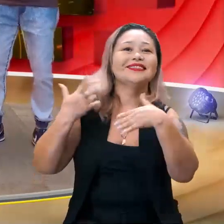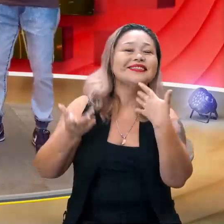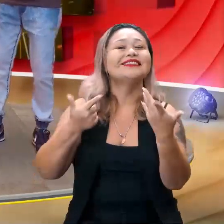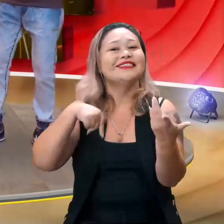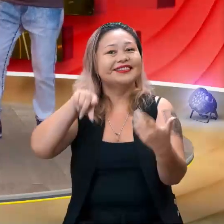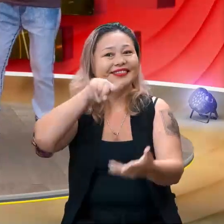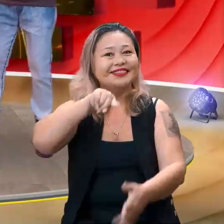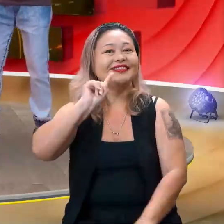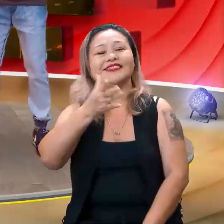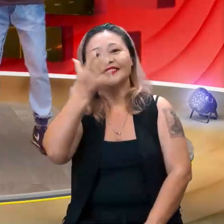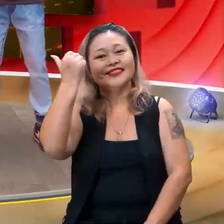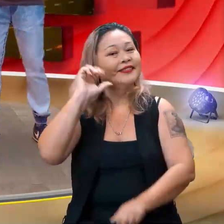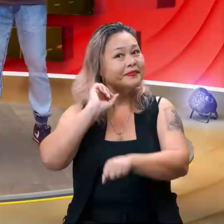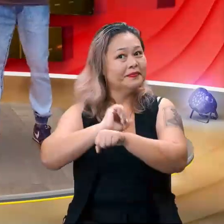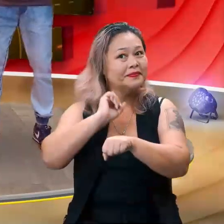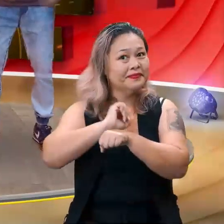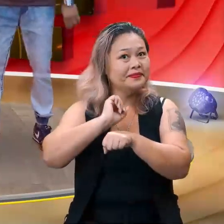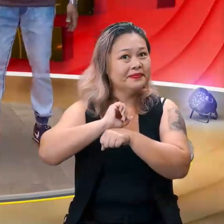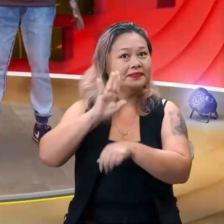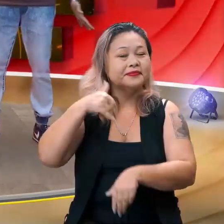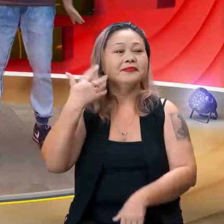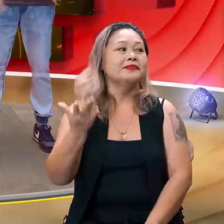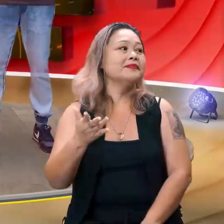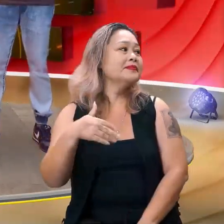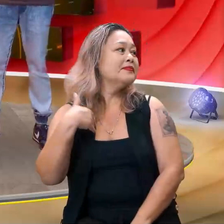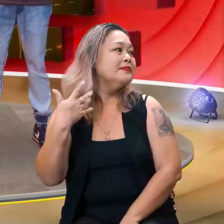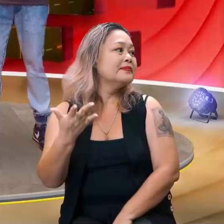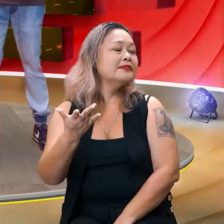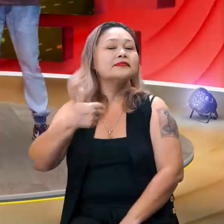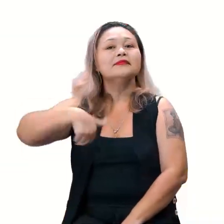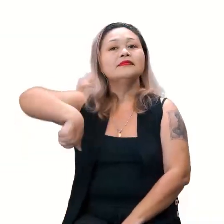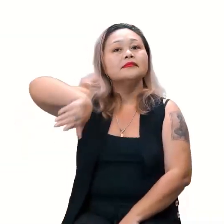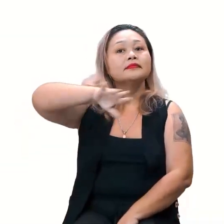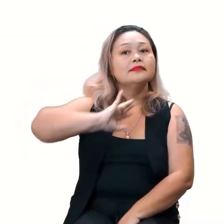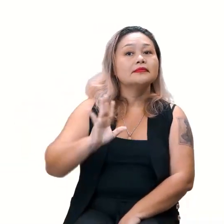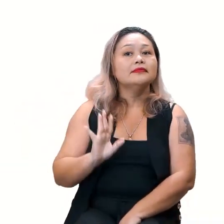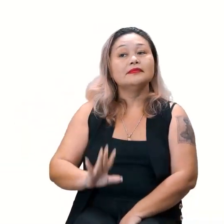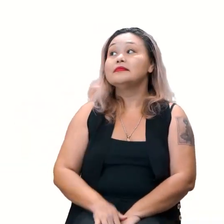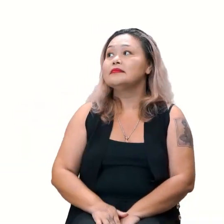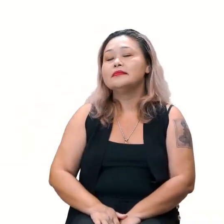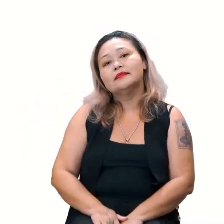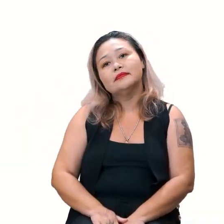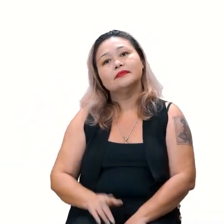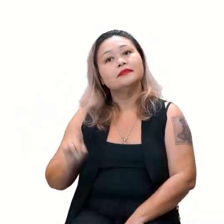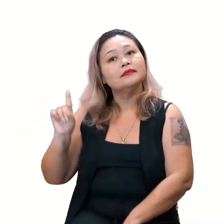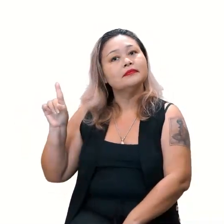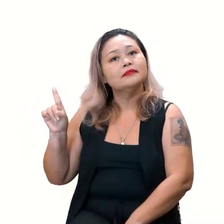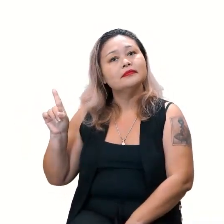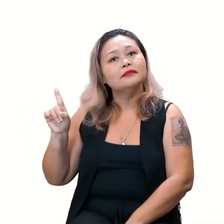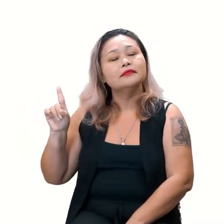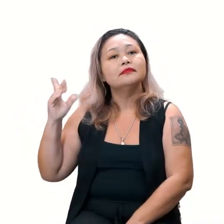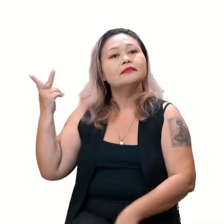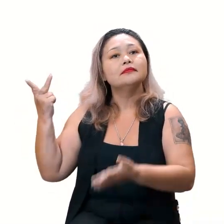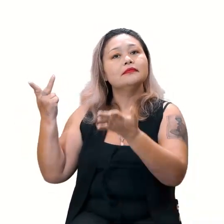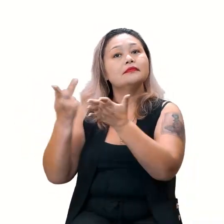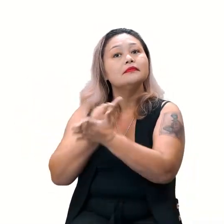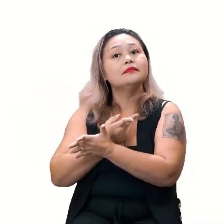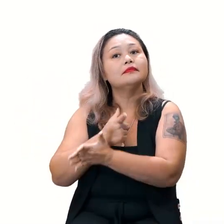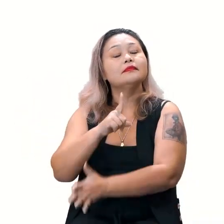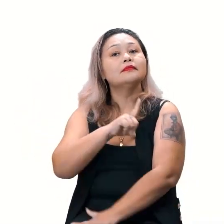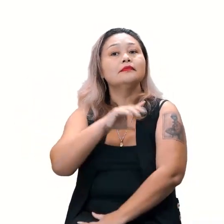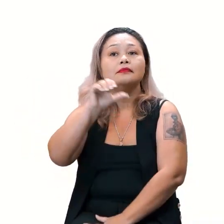vamos lá, aguarda aí, a galera já tá no pique. Então, olha lá, o que que acontece, né? A gente tem o valor de